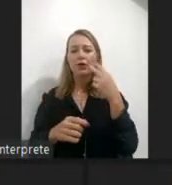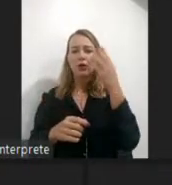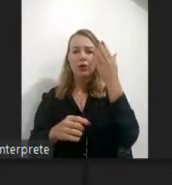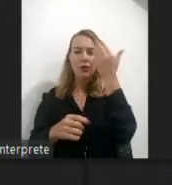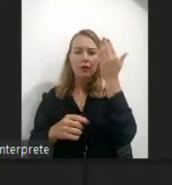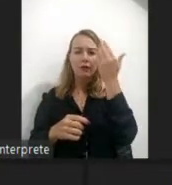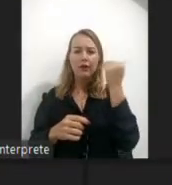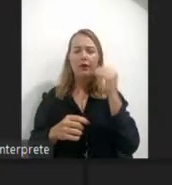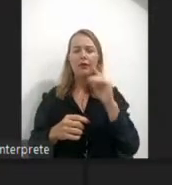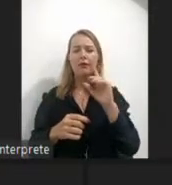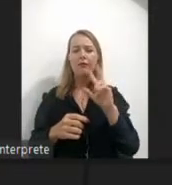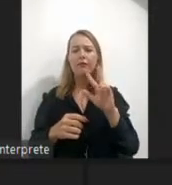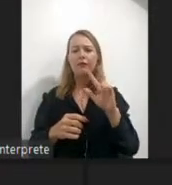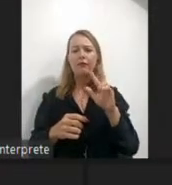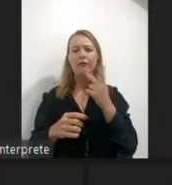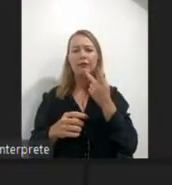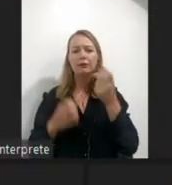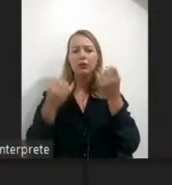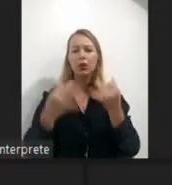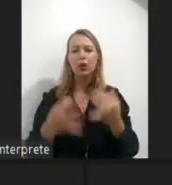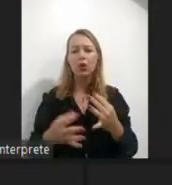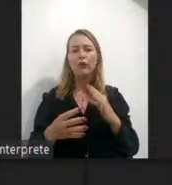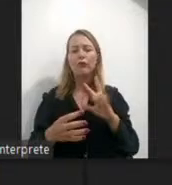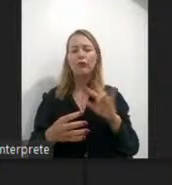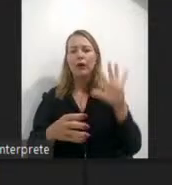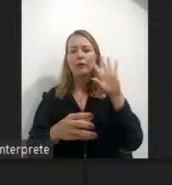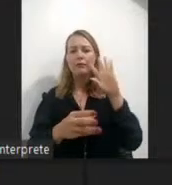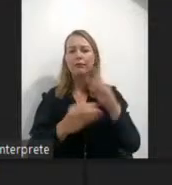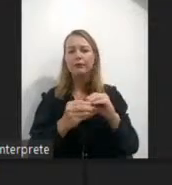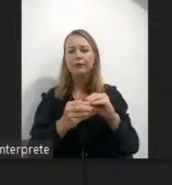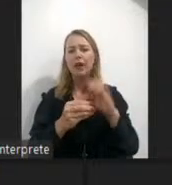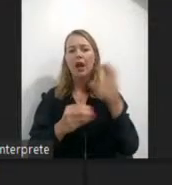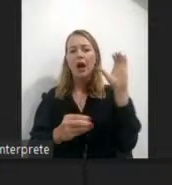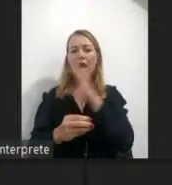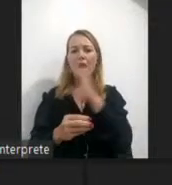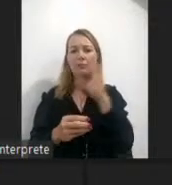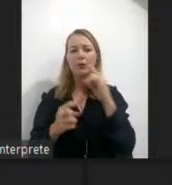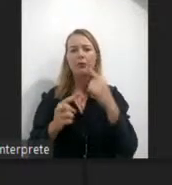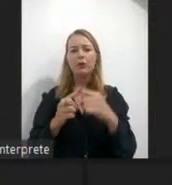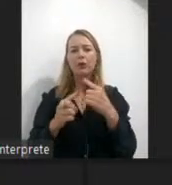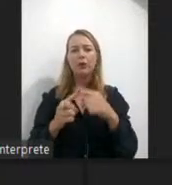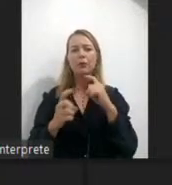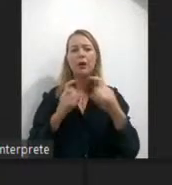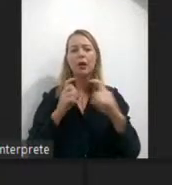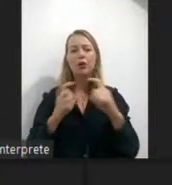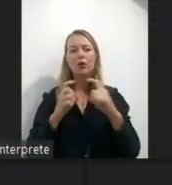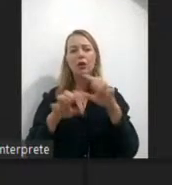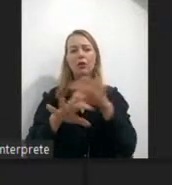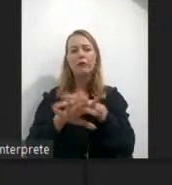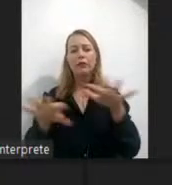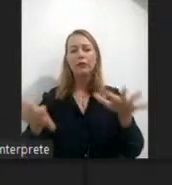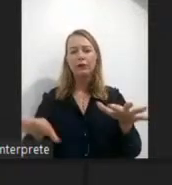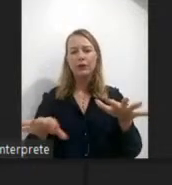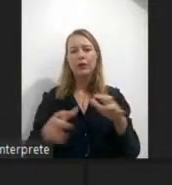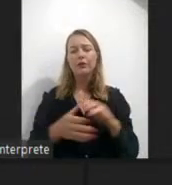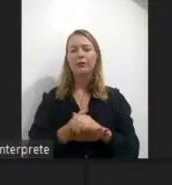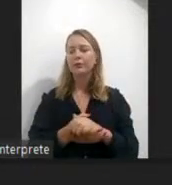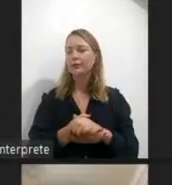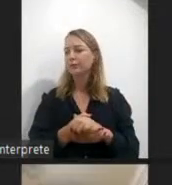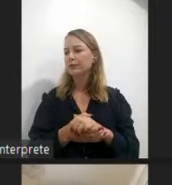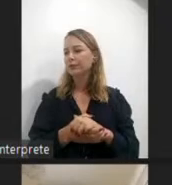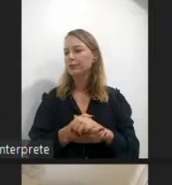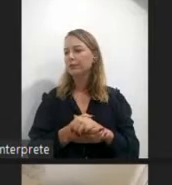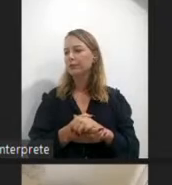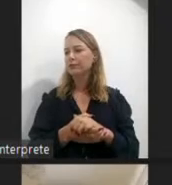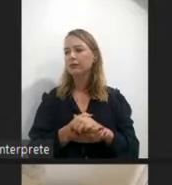bem objetiva, né, por ser uma sessão virtual. E nós estaremos agora ouvindo